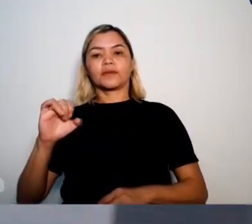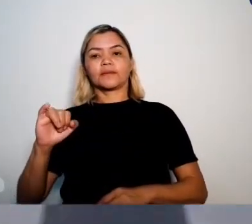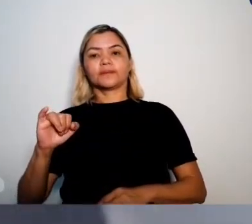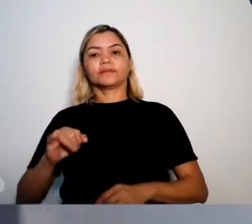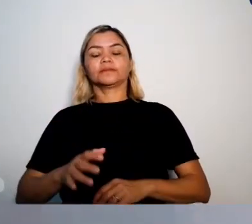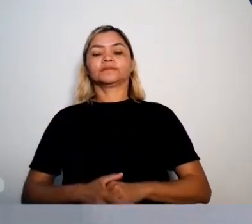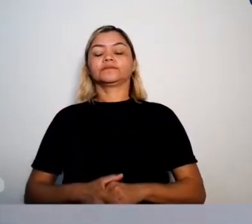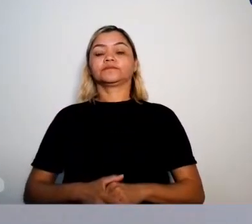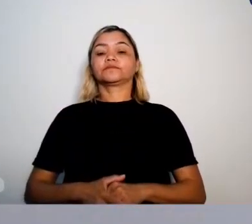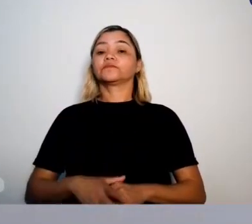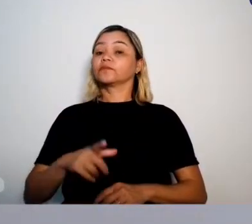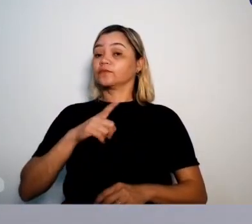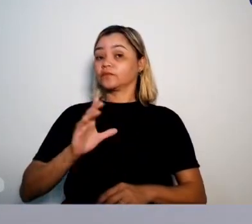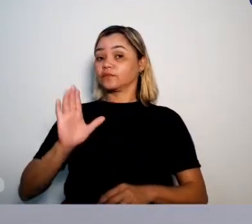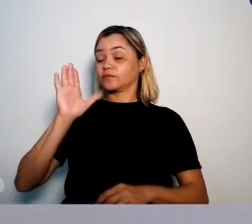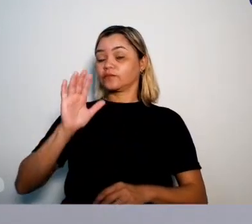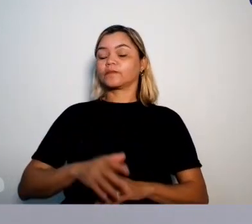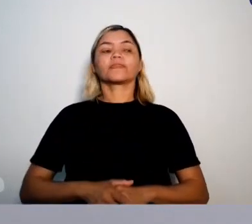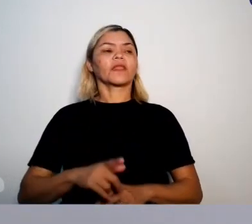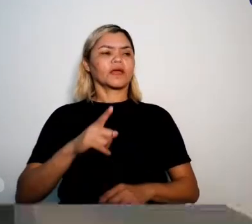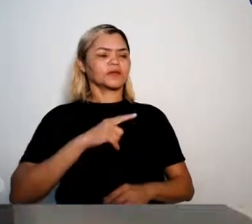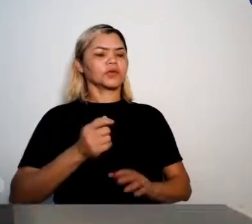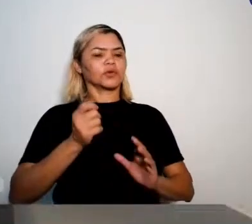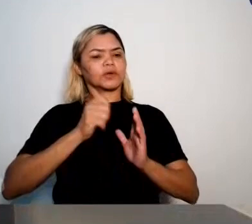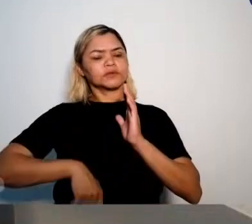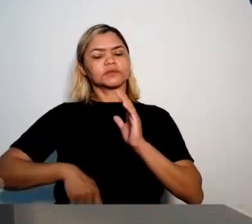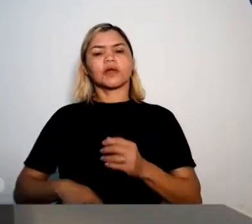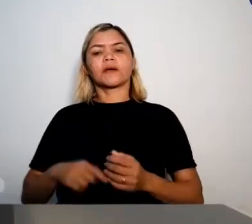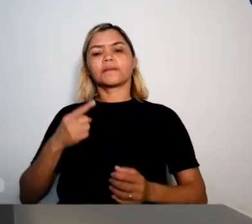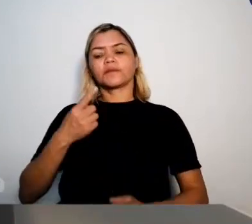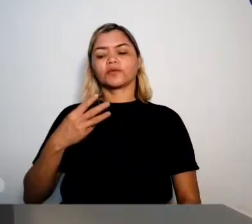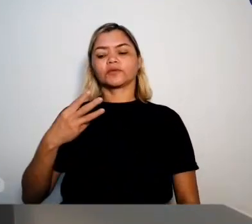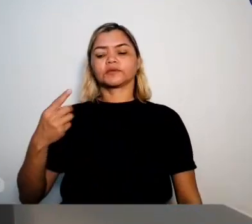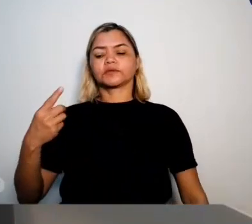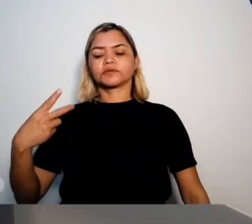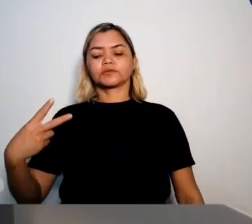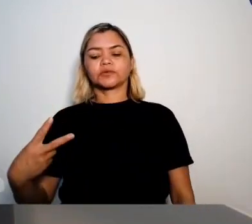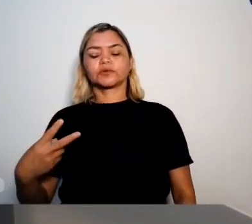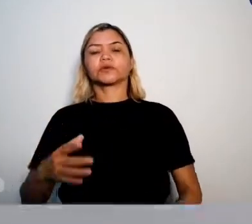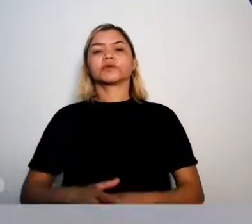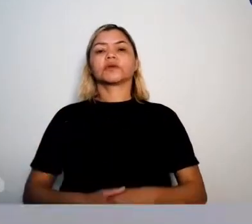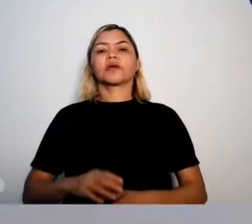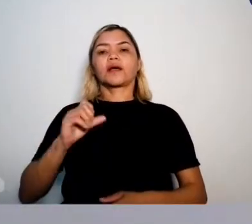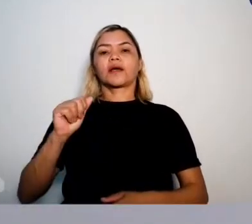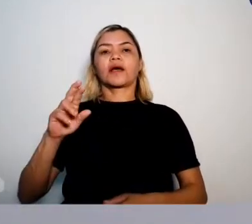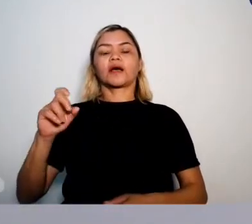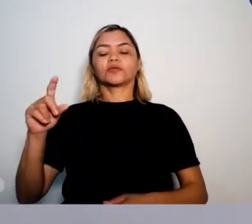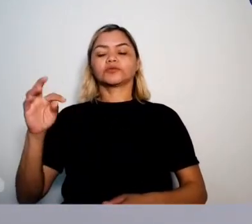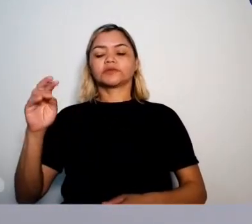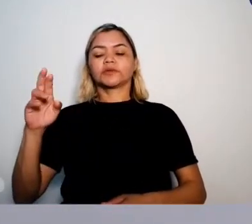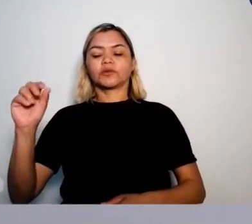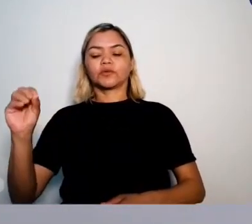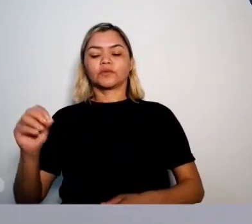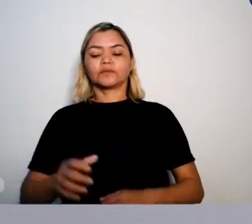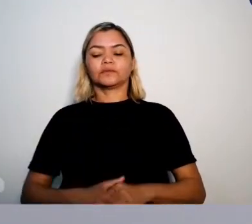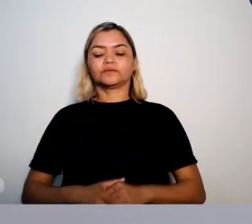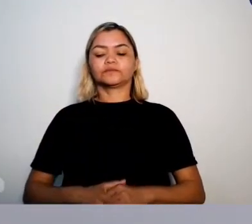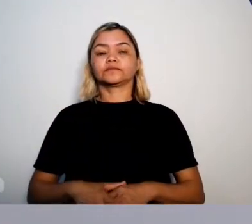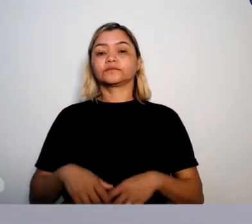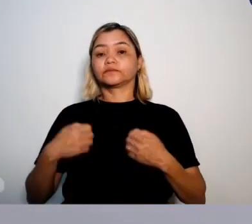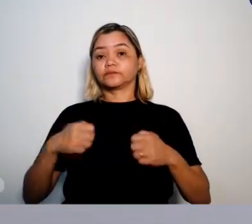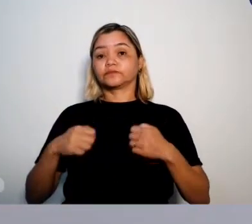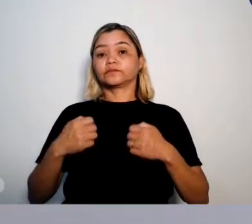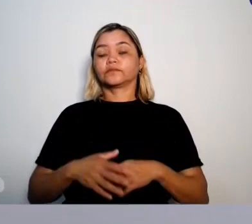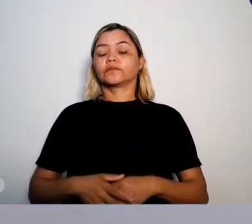Isaías Colim. Senhor presidente, eu gostaria de assinar o requerimento 1302, de autoria do vereador Carlos Trigo, se ele autorizar. É regimental pedido de vossa excelência, consulto o autor